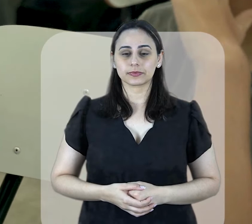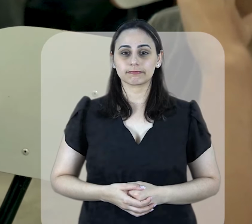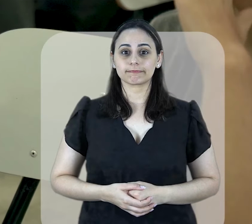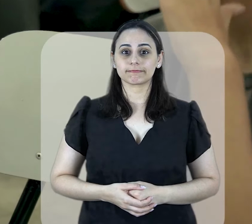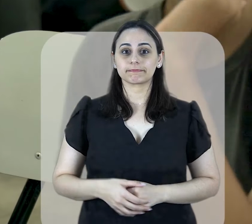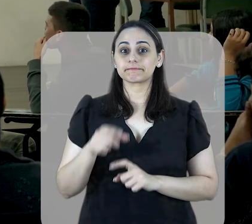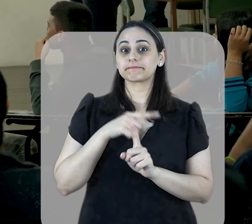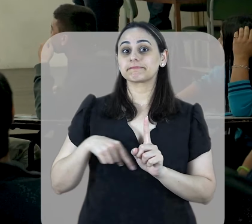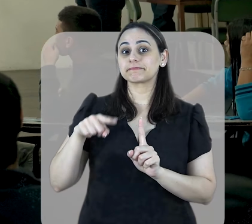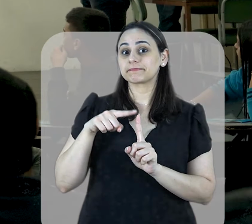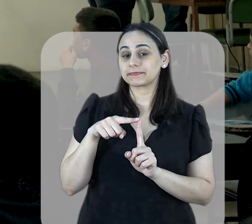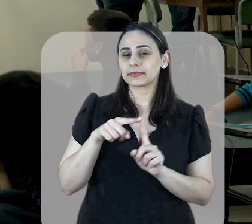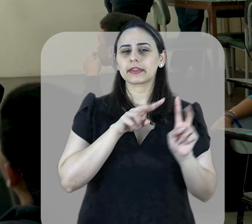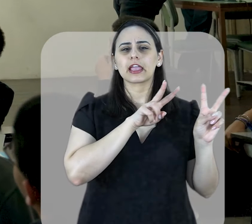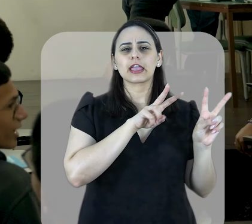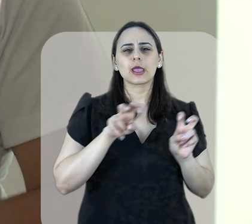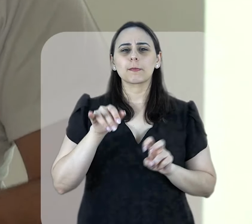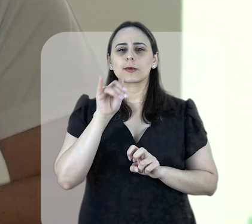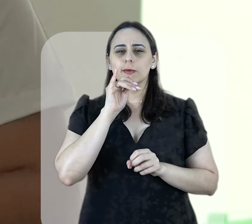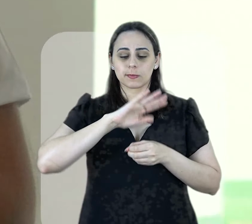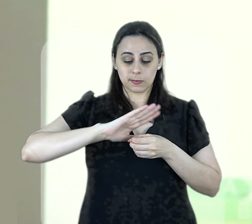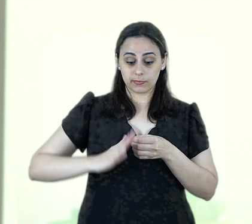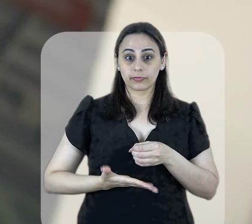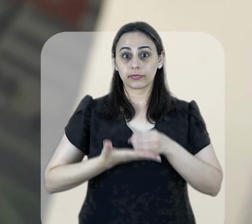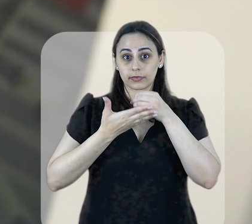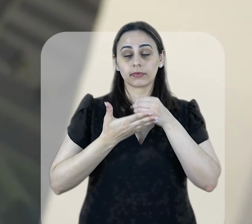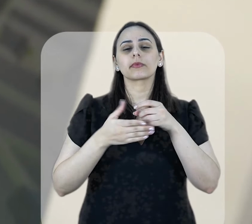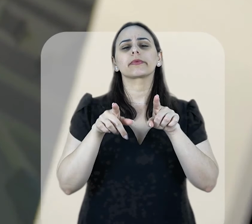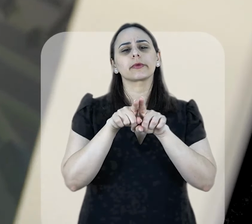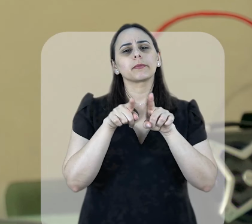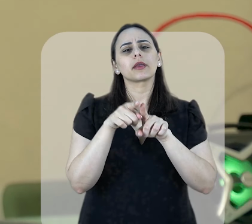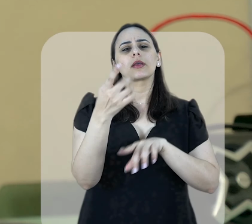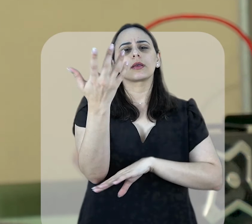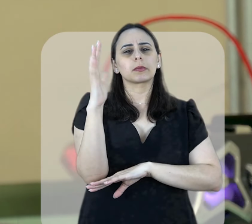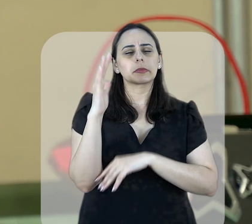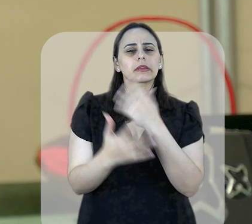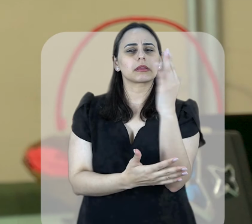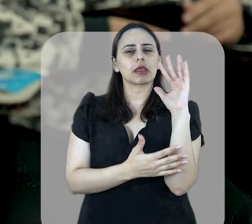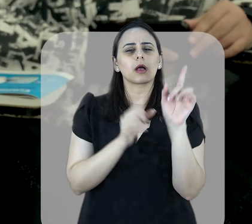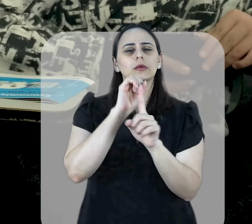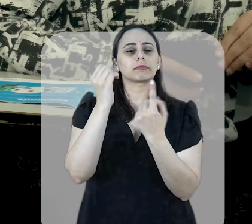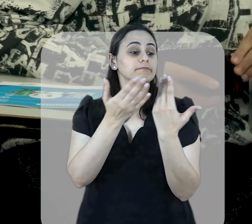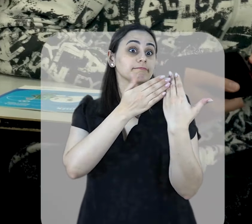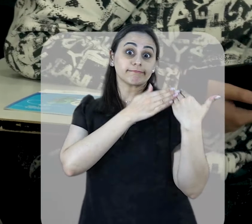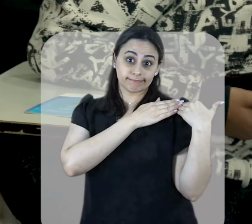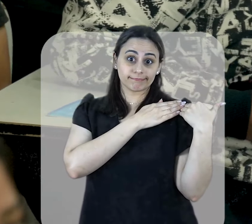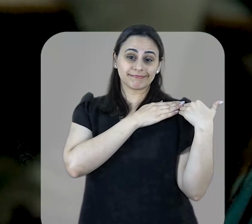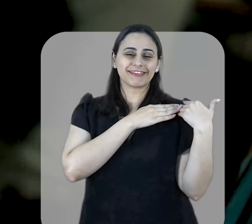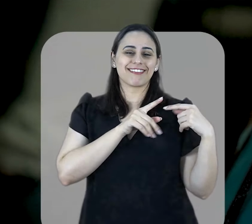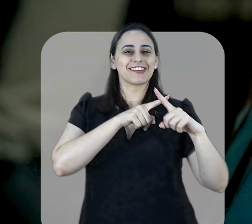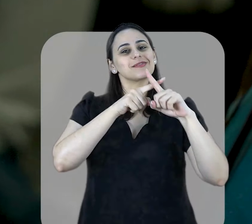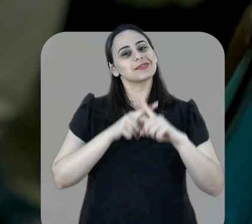Com o objetivo de abordar temáticas como sustentabilidade e responsabilidade social e ambiental, a competição